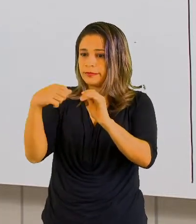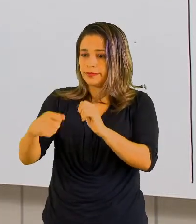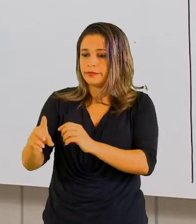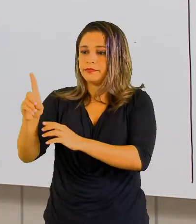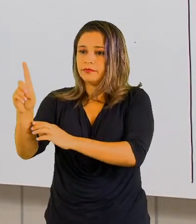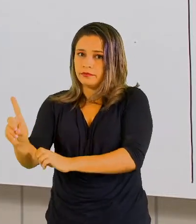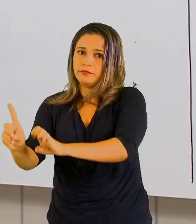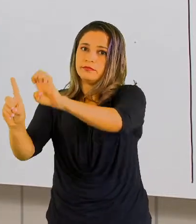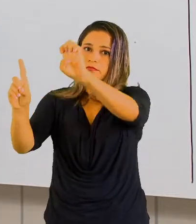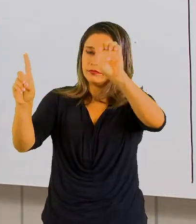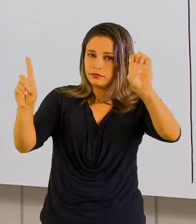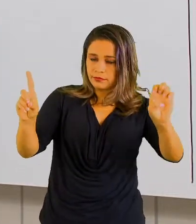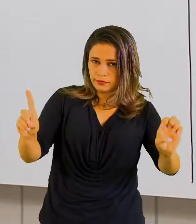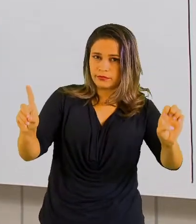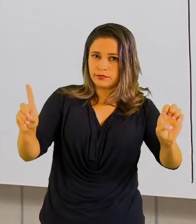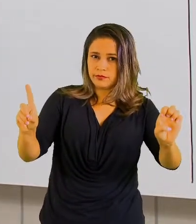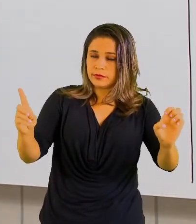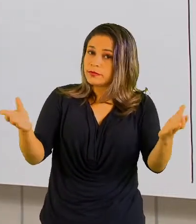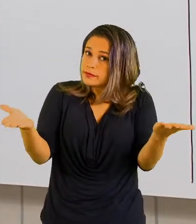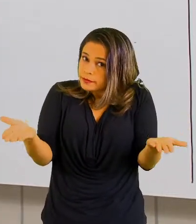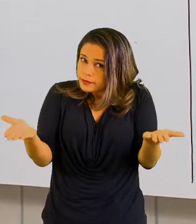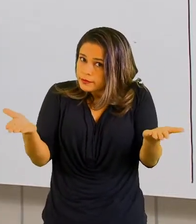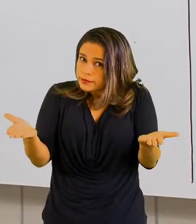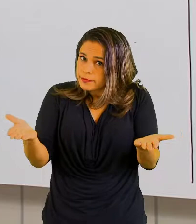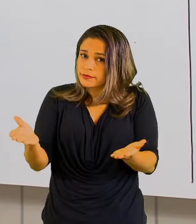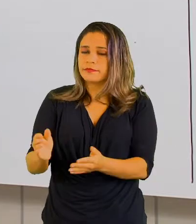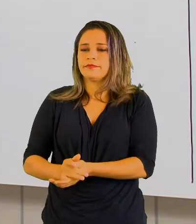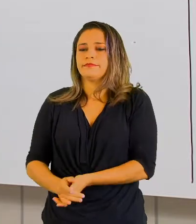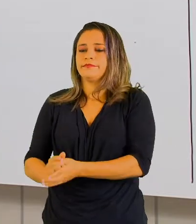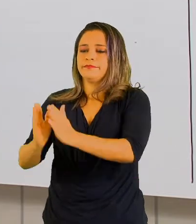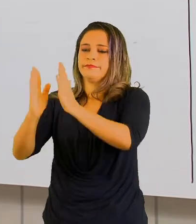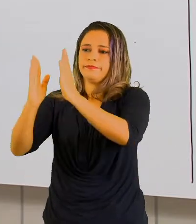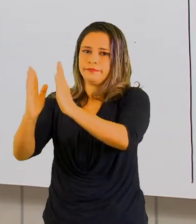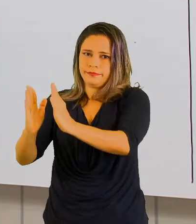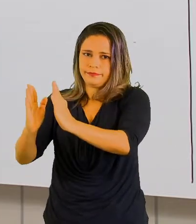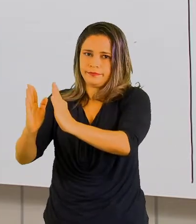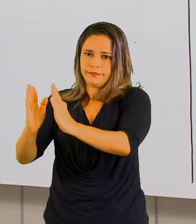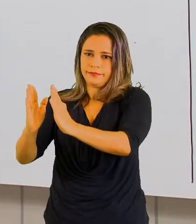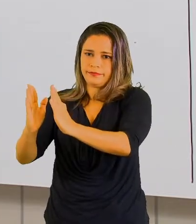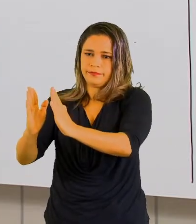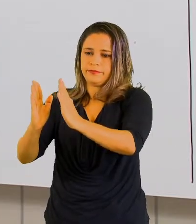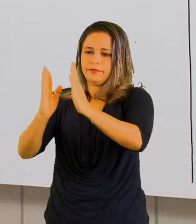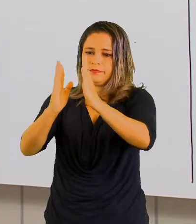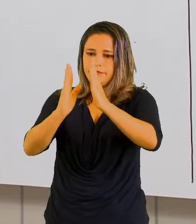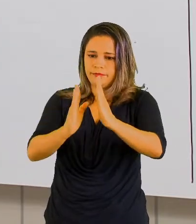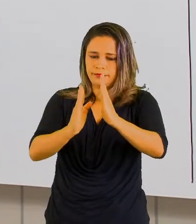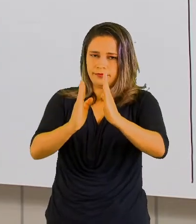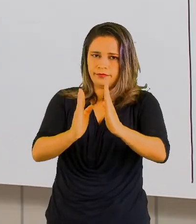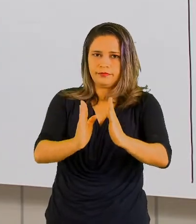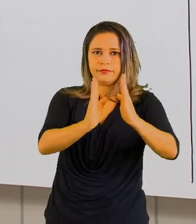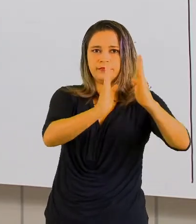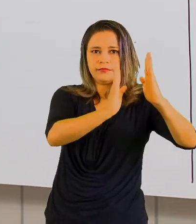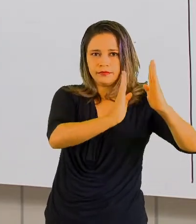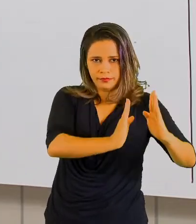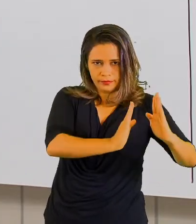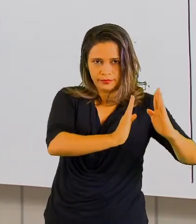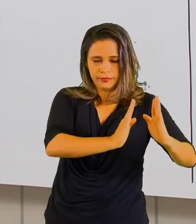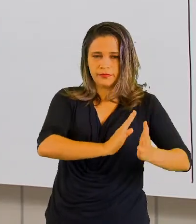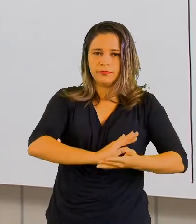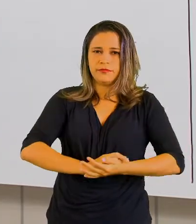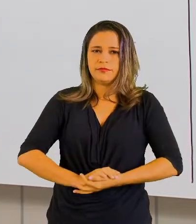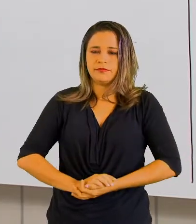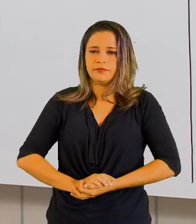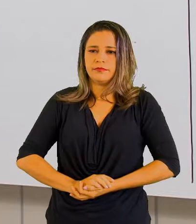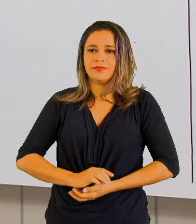esquerda. Então, eu vou fazer um deslocamento de 3 unidades, só